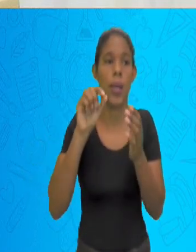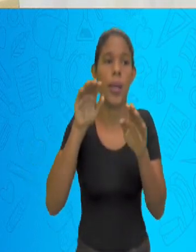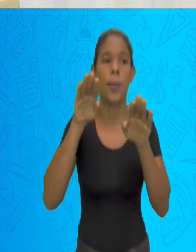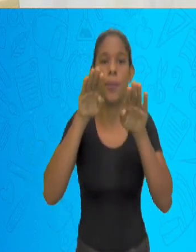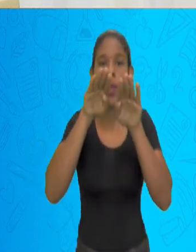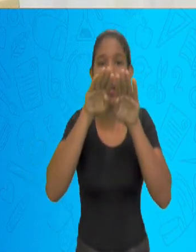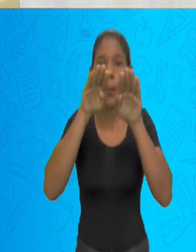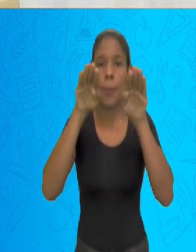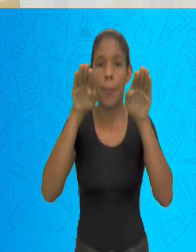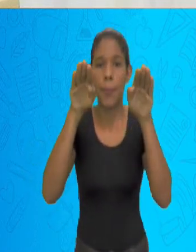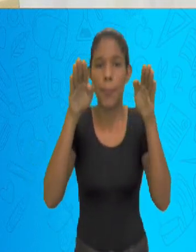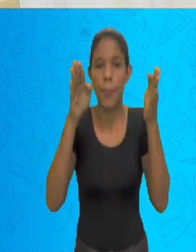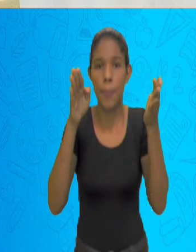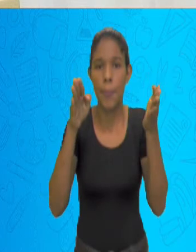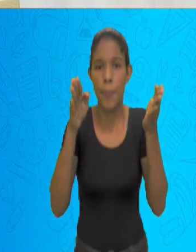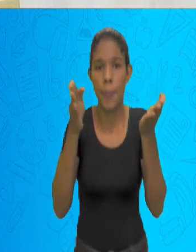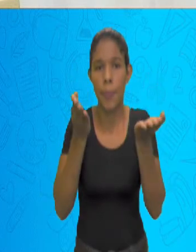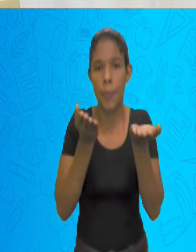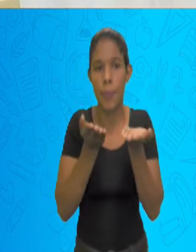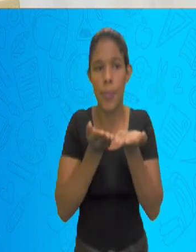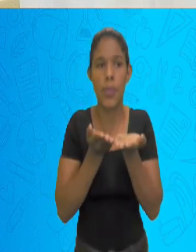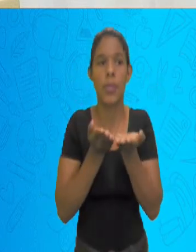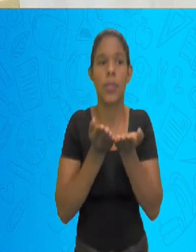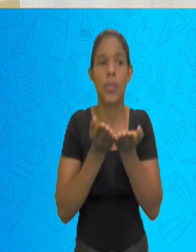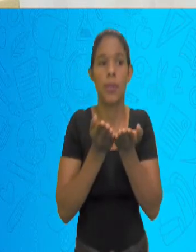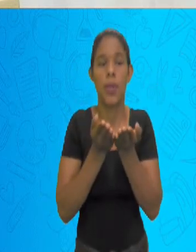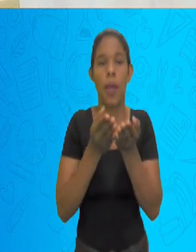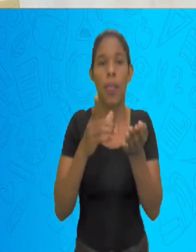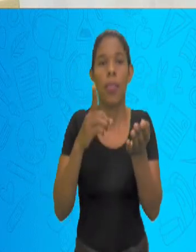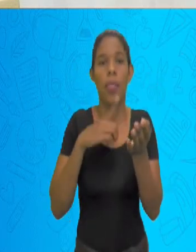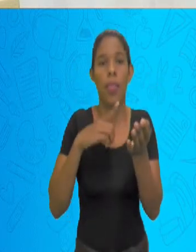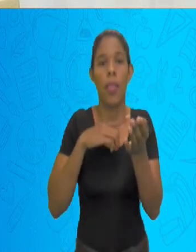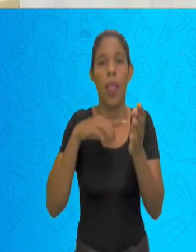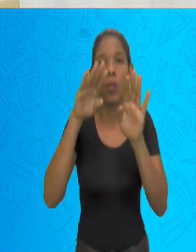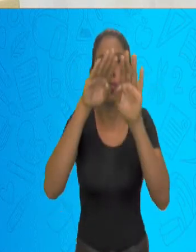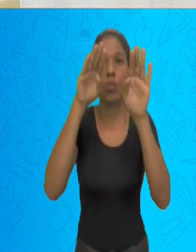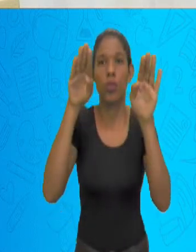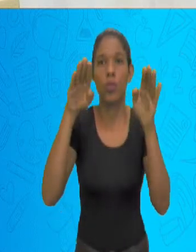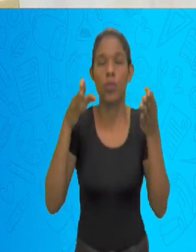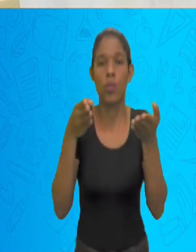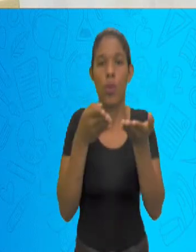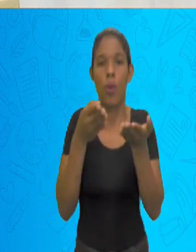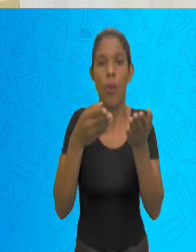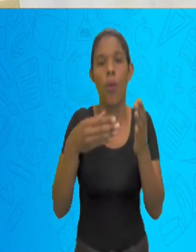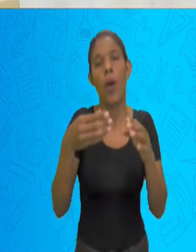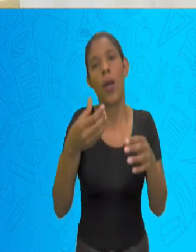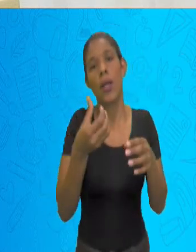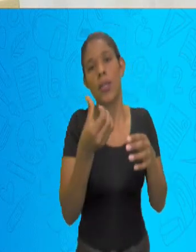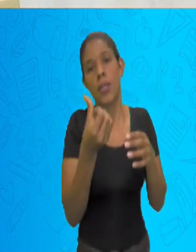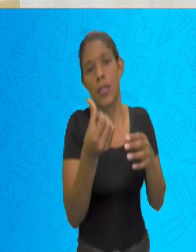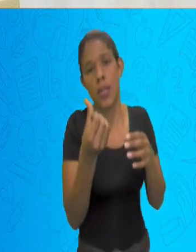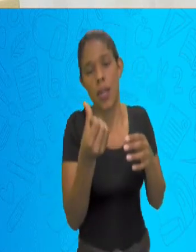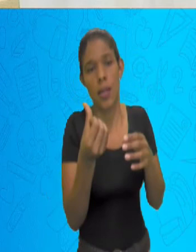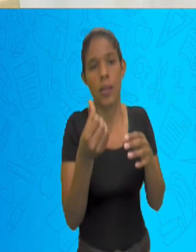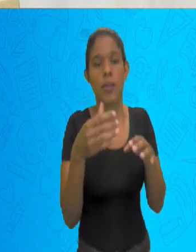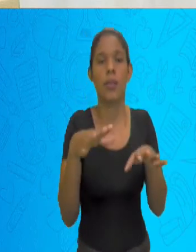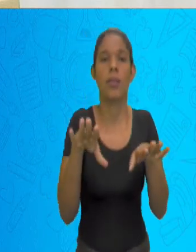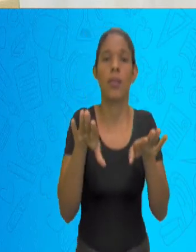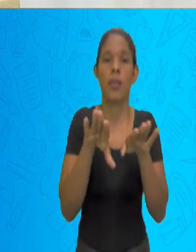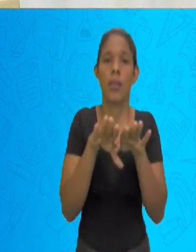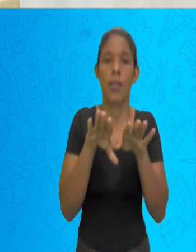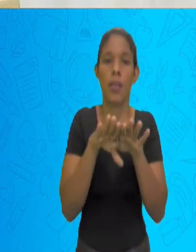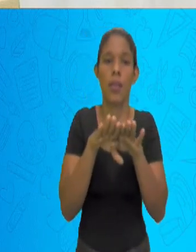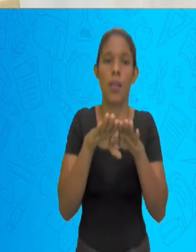triangular, como hexágono, ok? Também tem as suas laterais